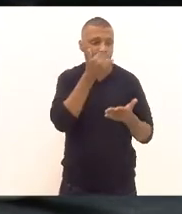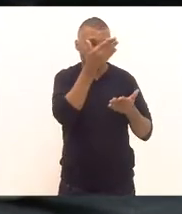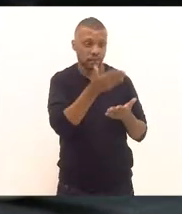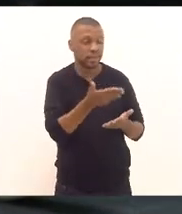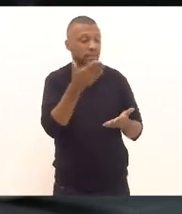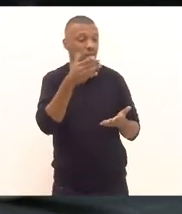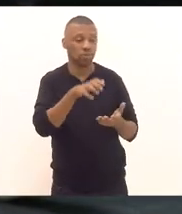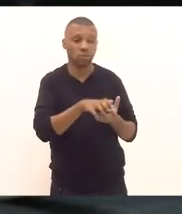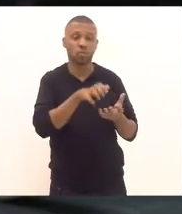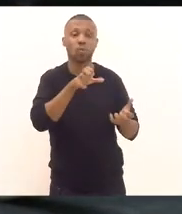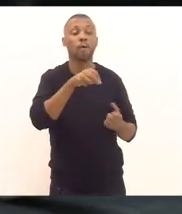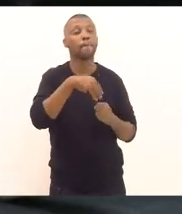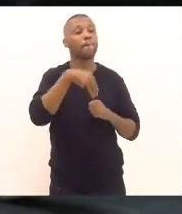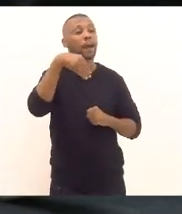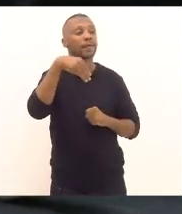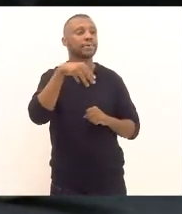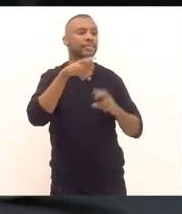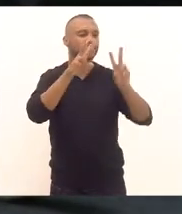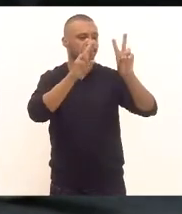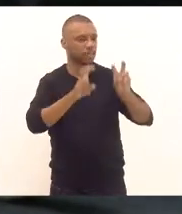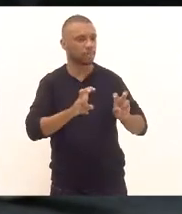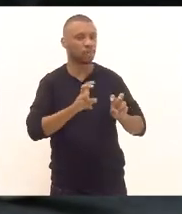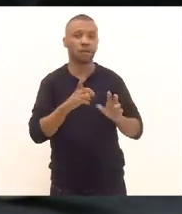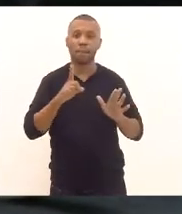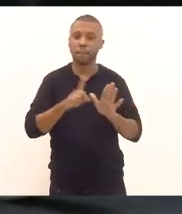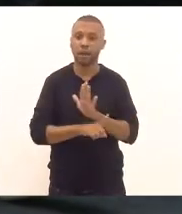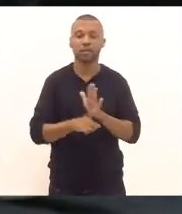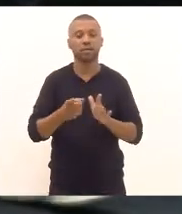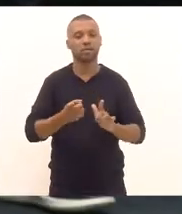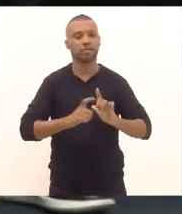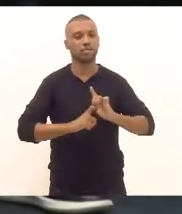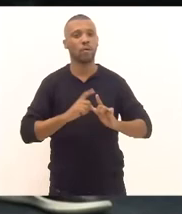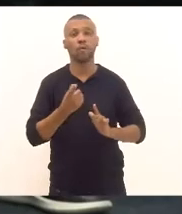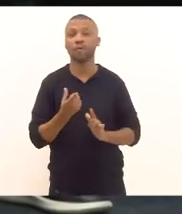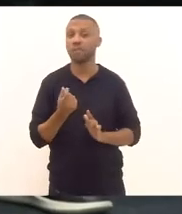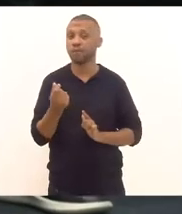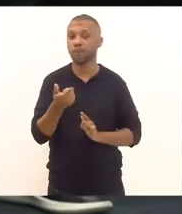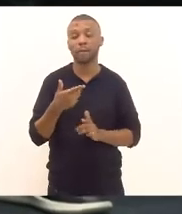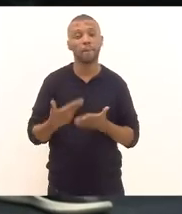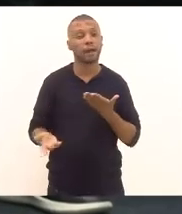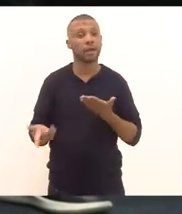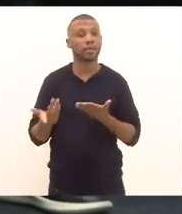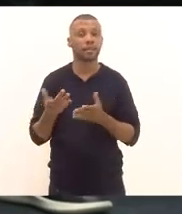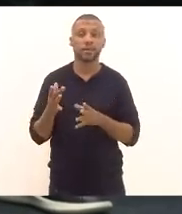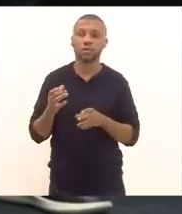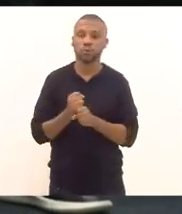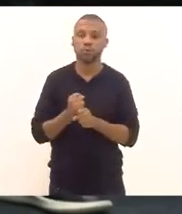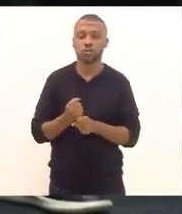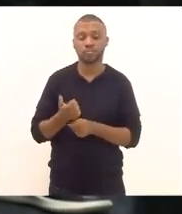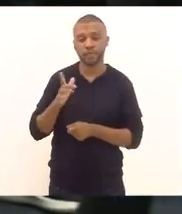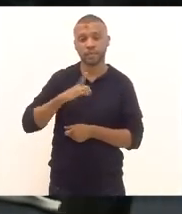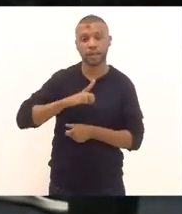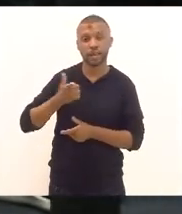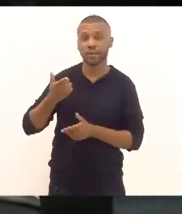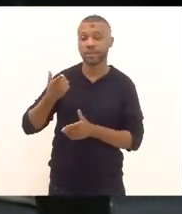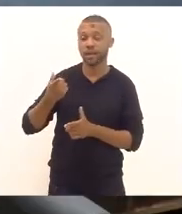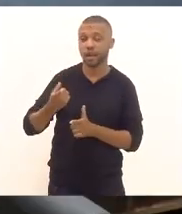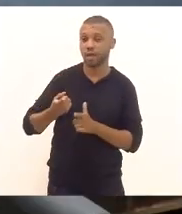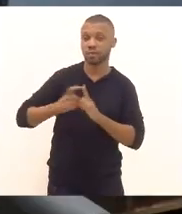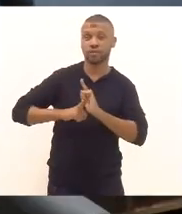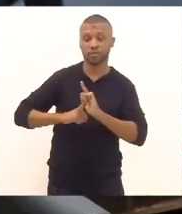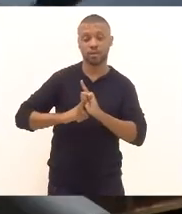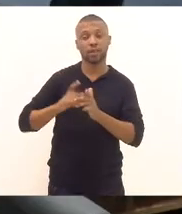essa matéria e a parte dessa dívida o valor da perda de receita decorrente dessa medida desde que a saúde Zilah ser